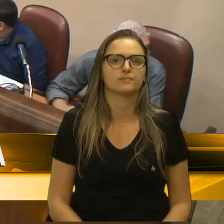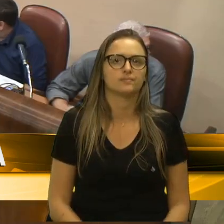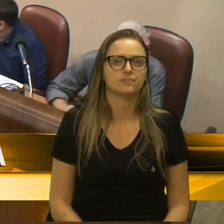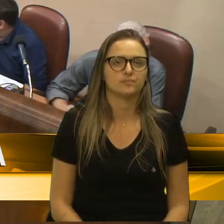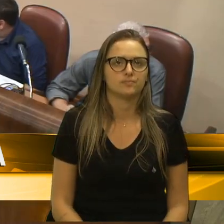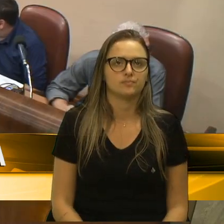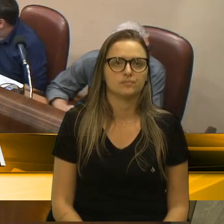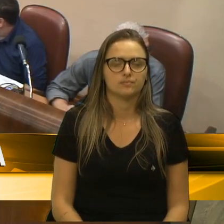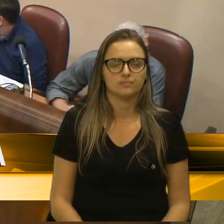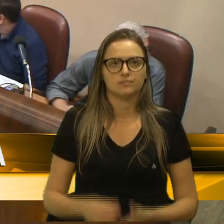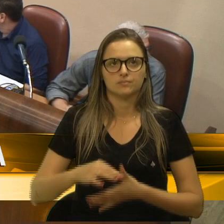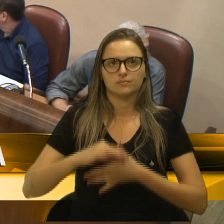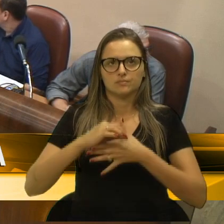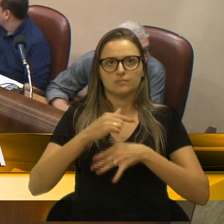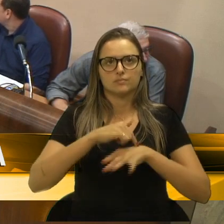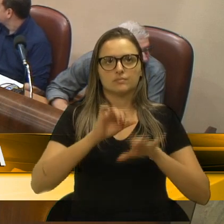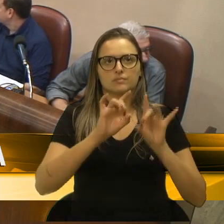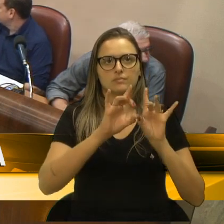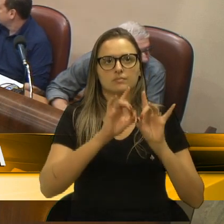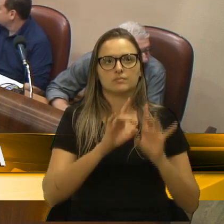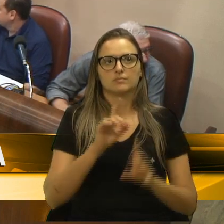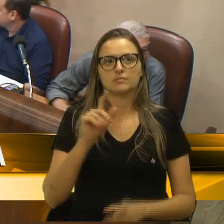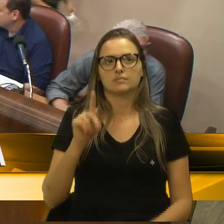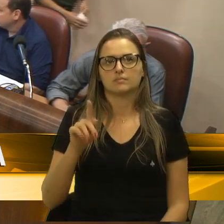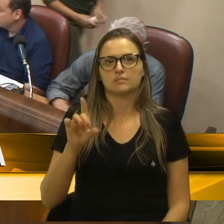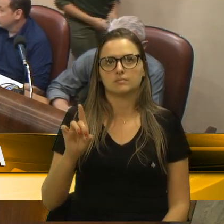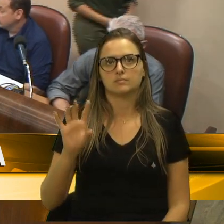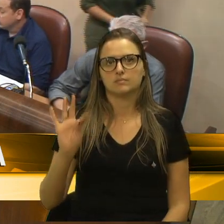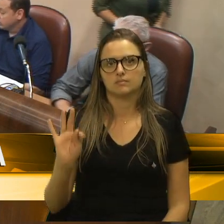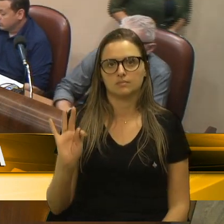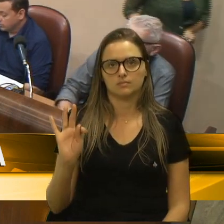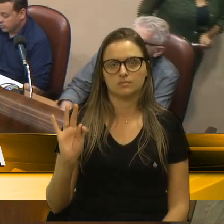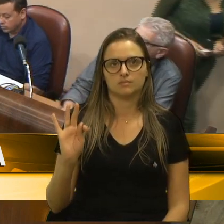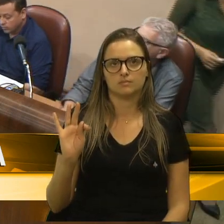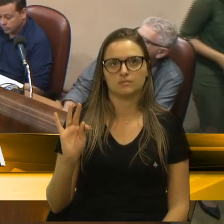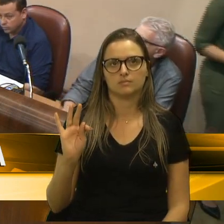Uma declaração de líder à bancada do PDT. A palavra